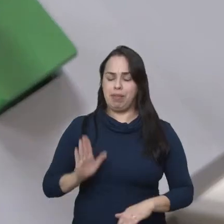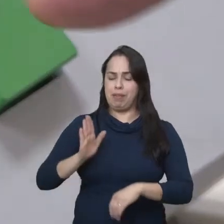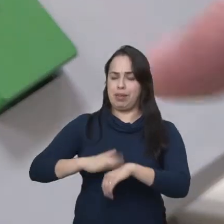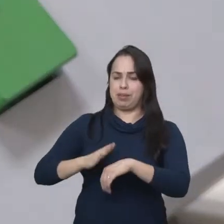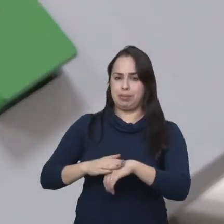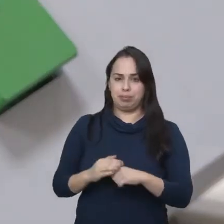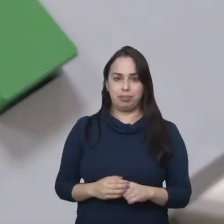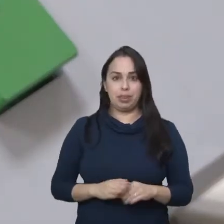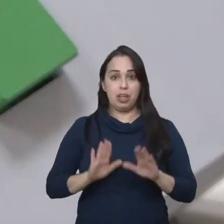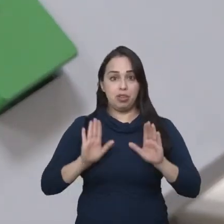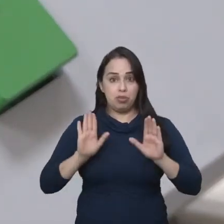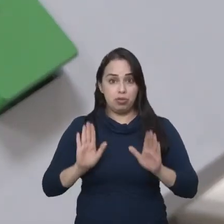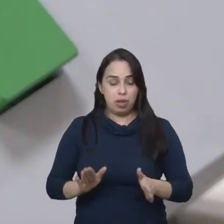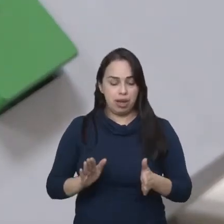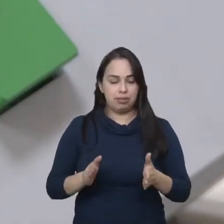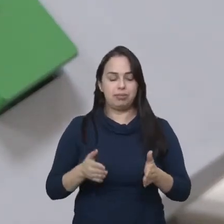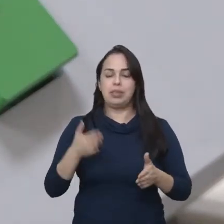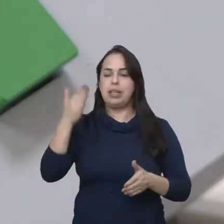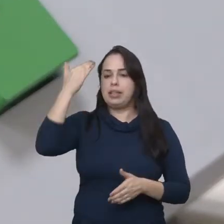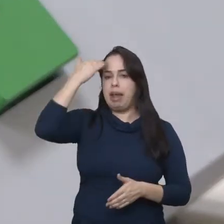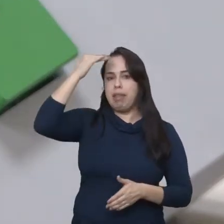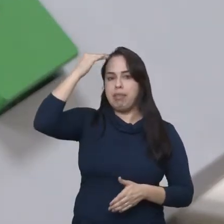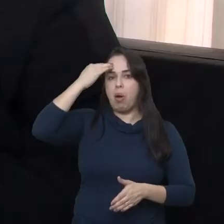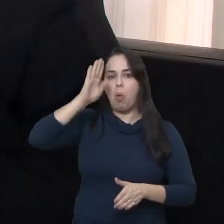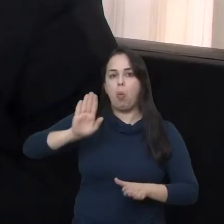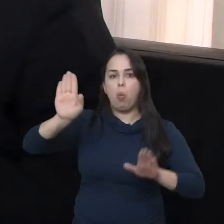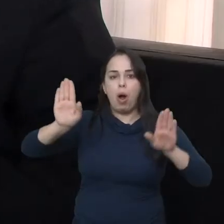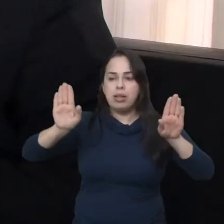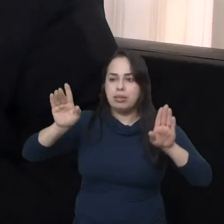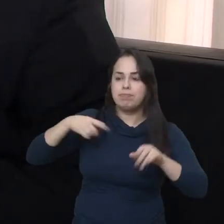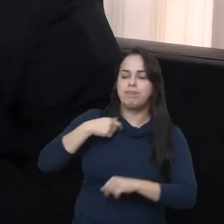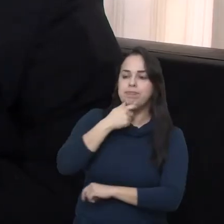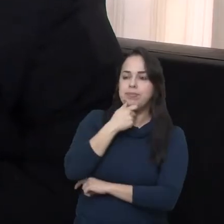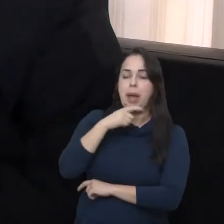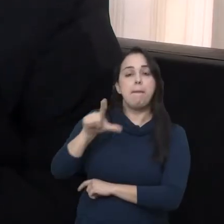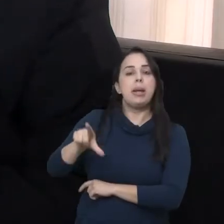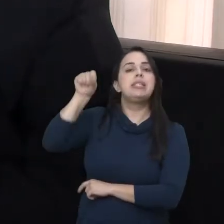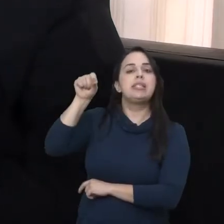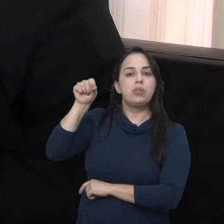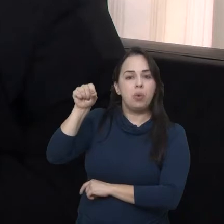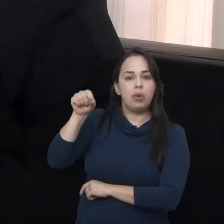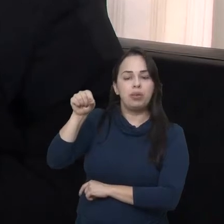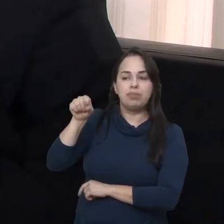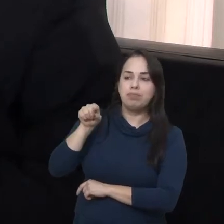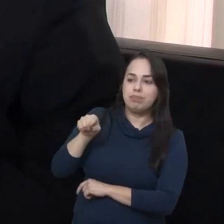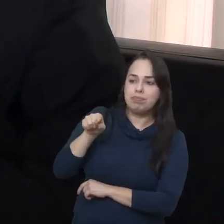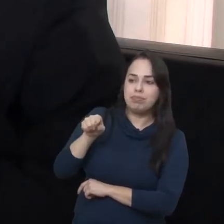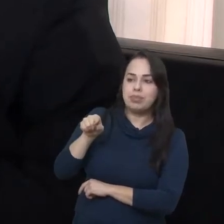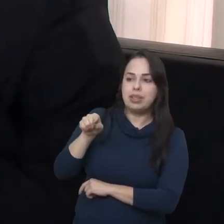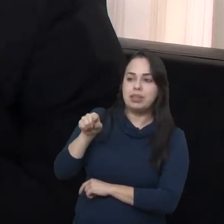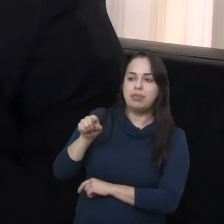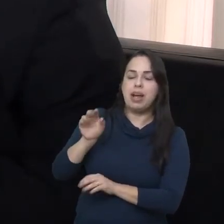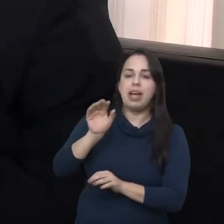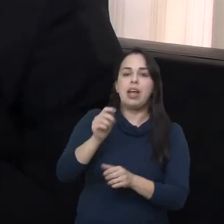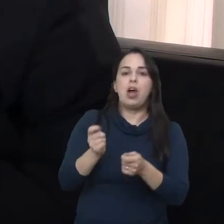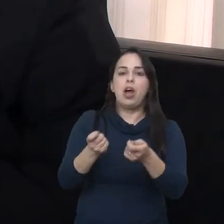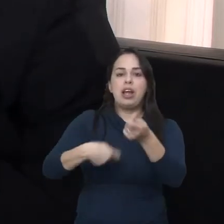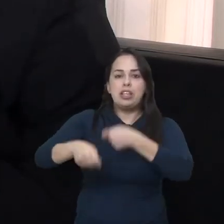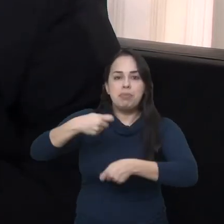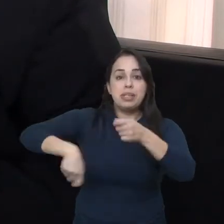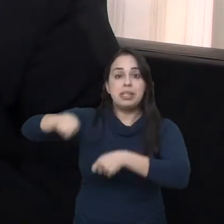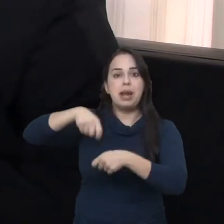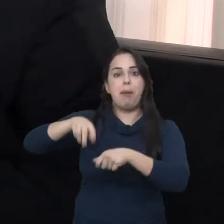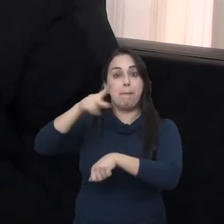o eleitor está apto a exercer a sua cidadania. Estando postos as cartas da mesa, estão ali os candidatos, a gente tem que